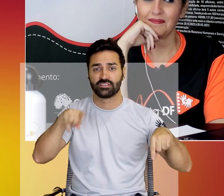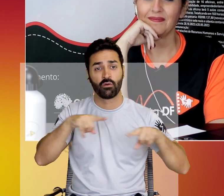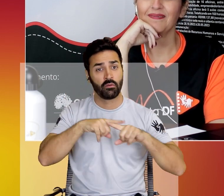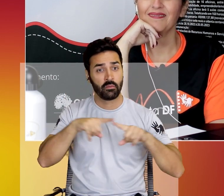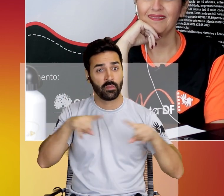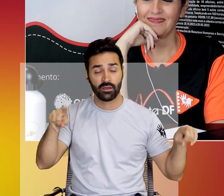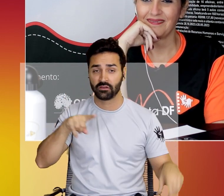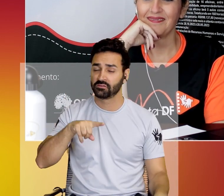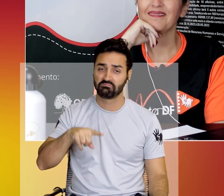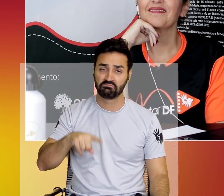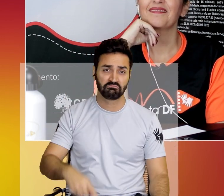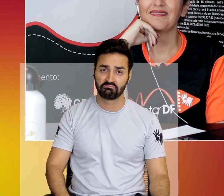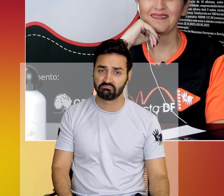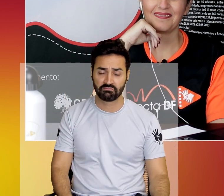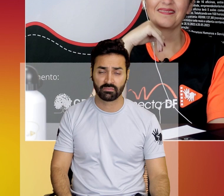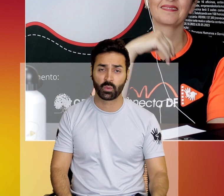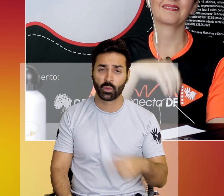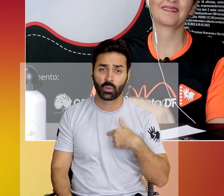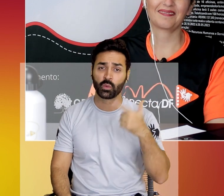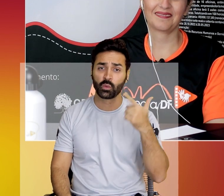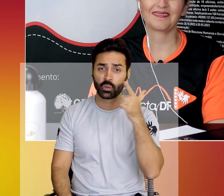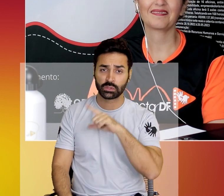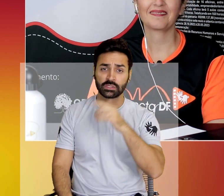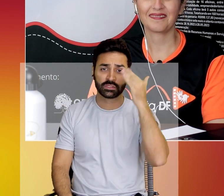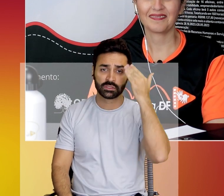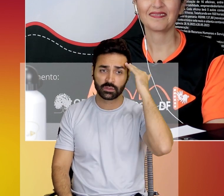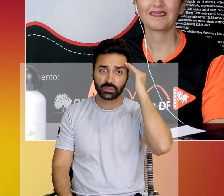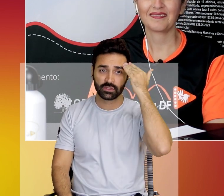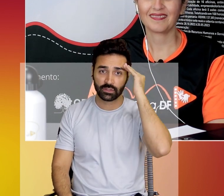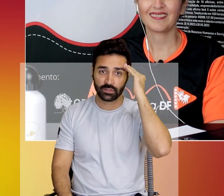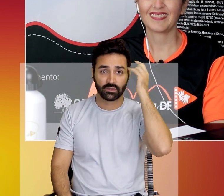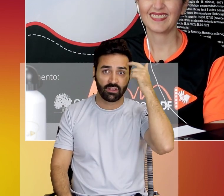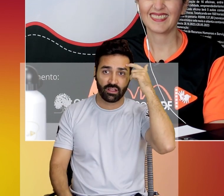não. Eu estou conseguindo entender, minha cabeça não está bugando, sabe?